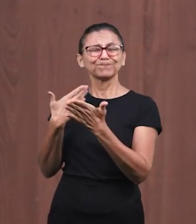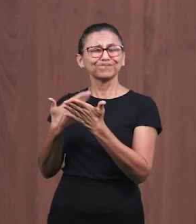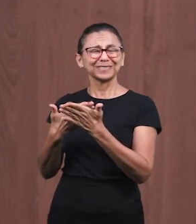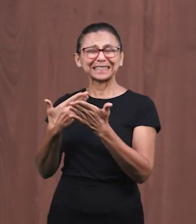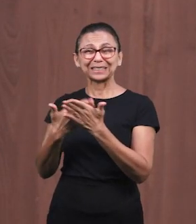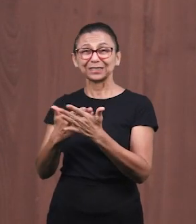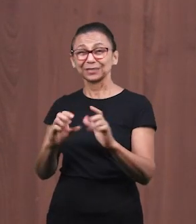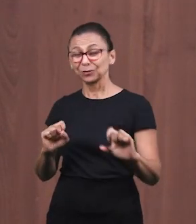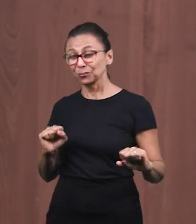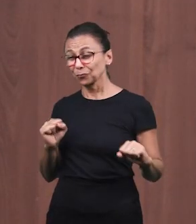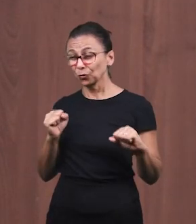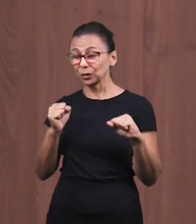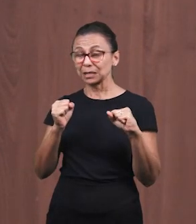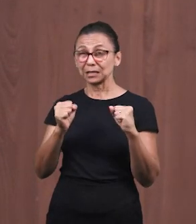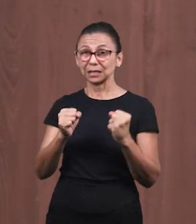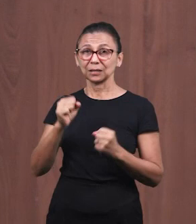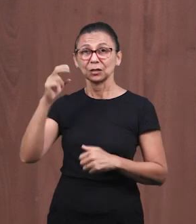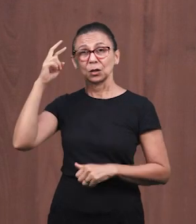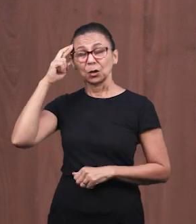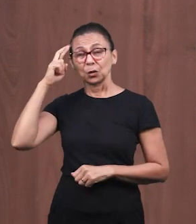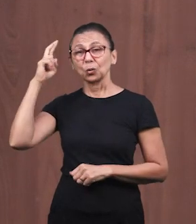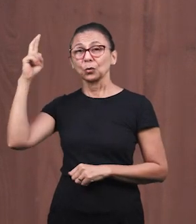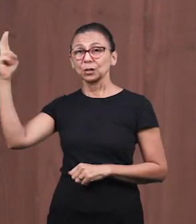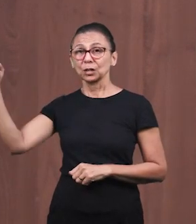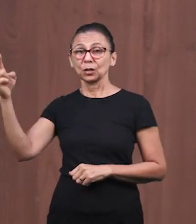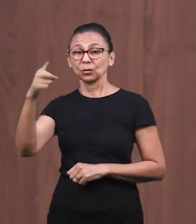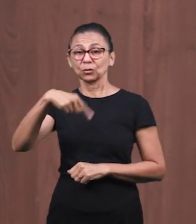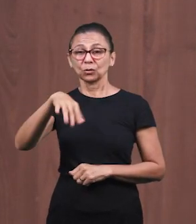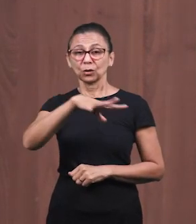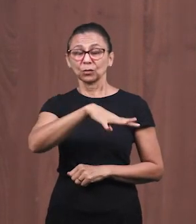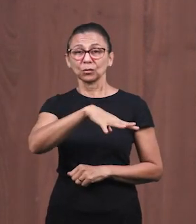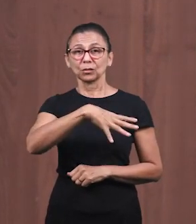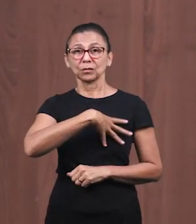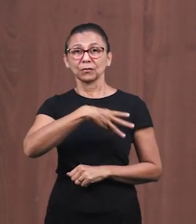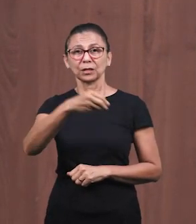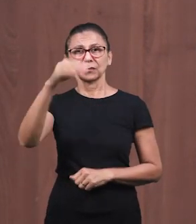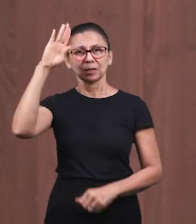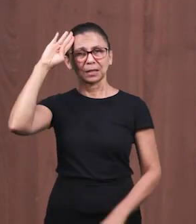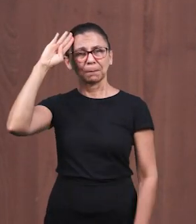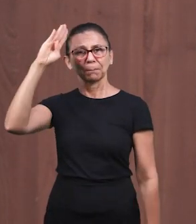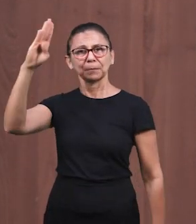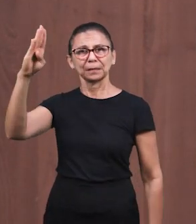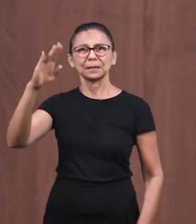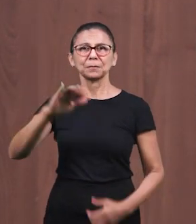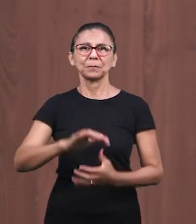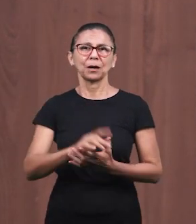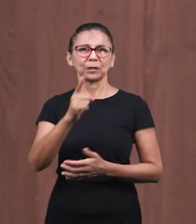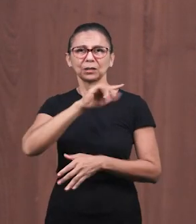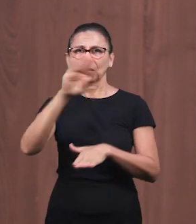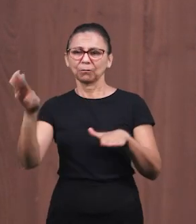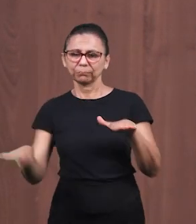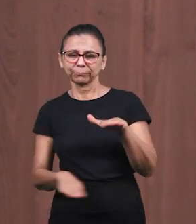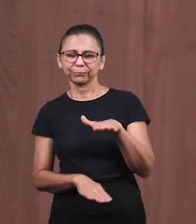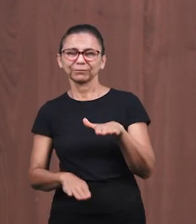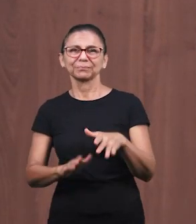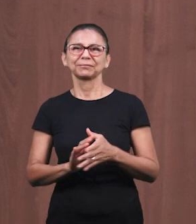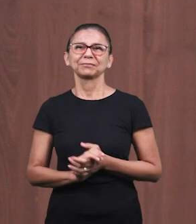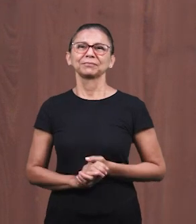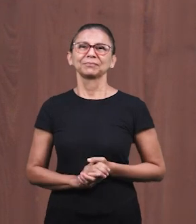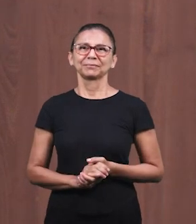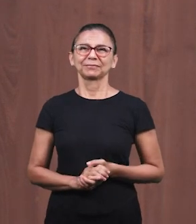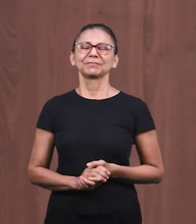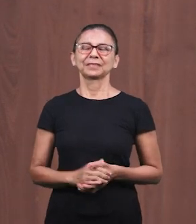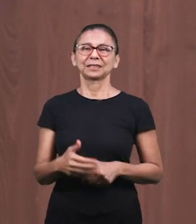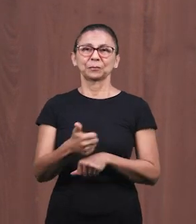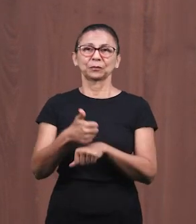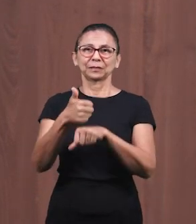estudando muito, o Senhor colocará os nossos filhos por cabeça e não por cauda na profissão que almejarem. Pedimos